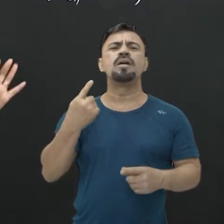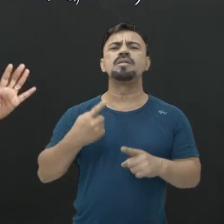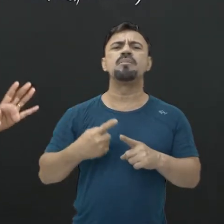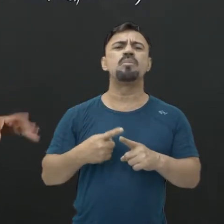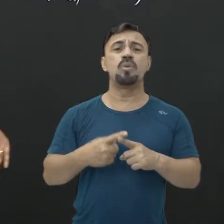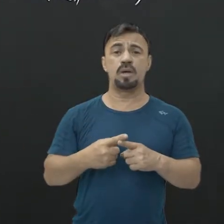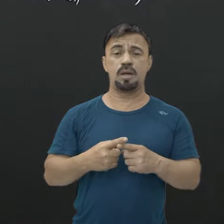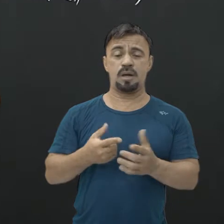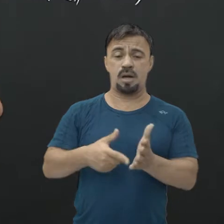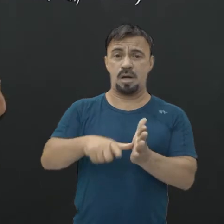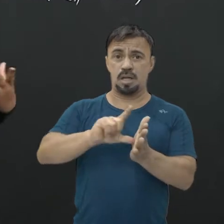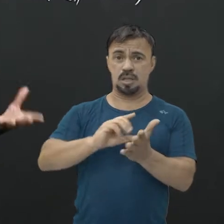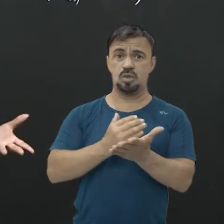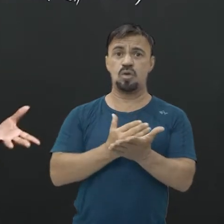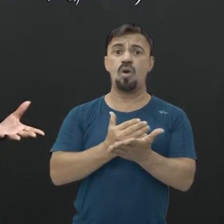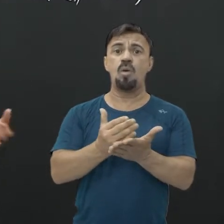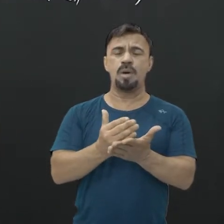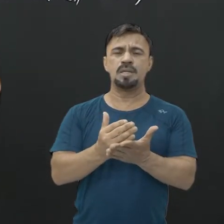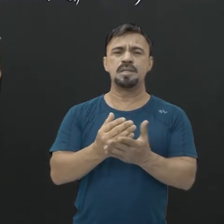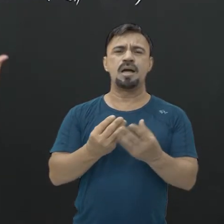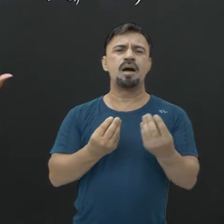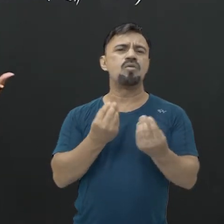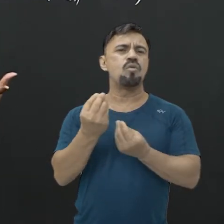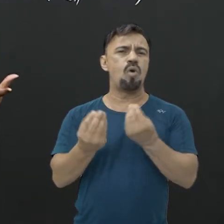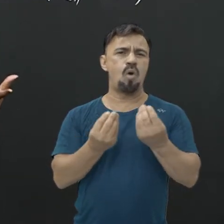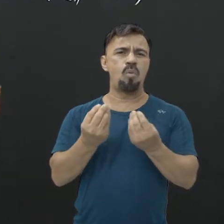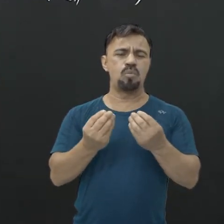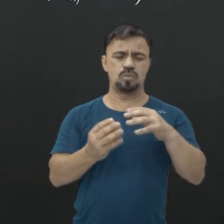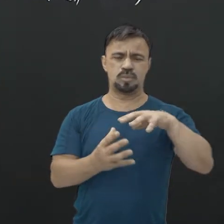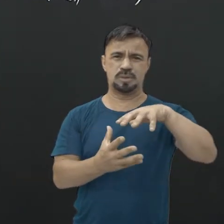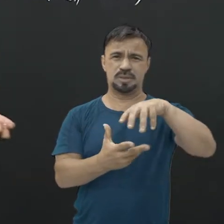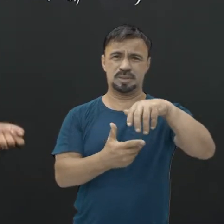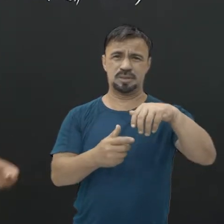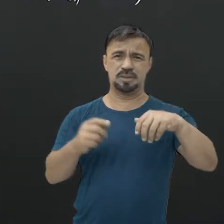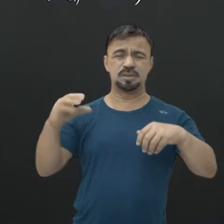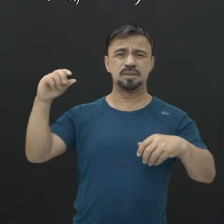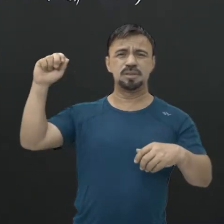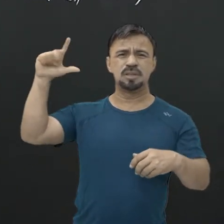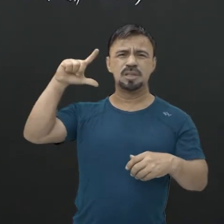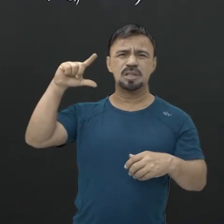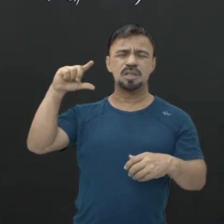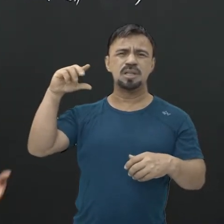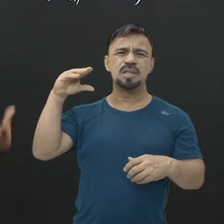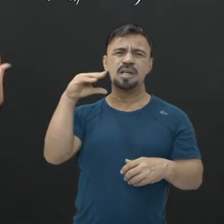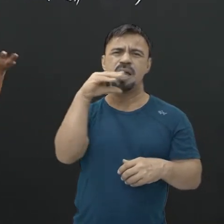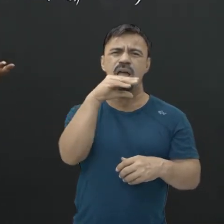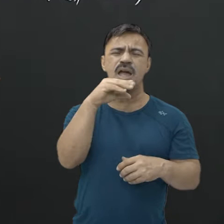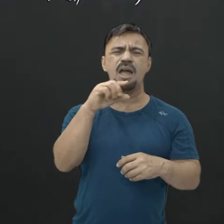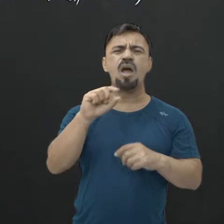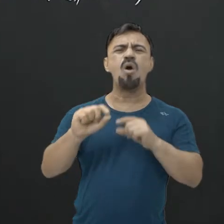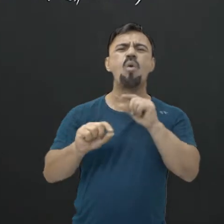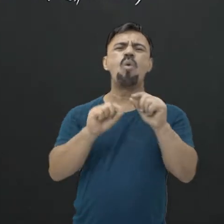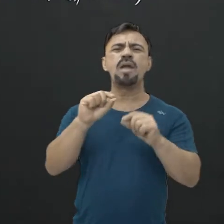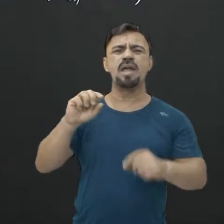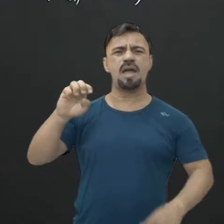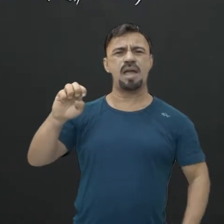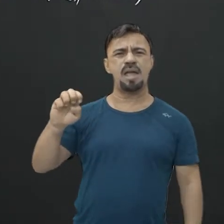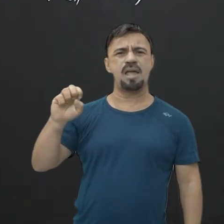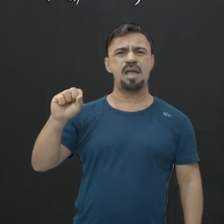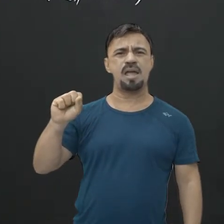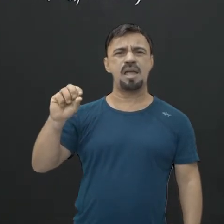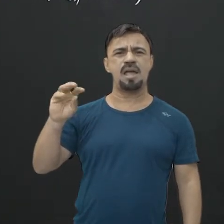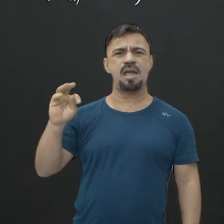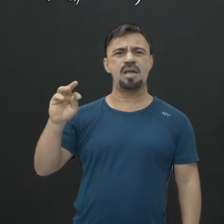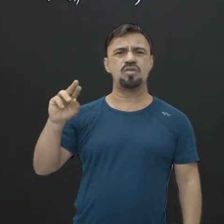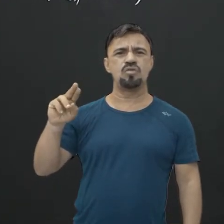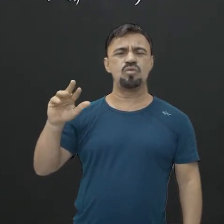Mas para a gente começar falando do tal efeito estufa, vamos entender primeiro o que é uma estufa? O que vem na sua cabeça quando a gente fala